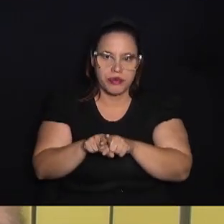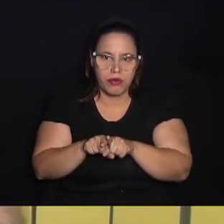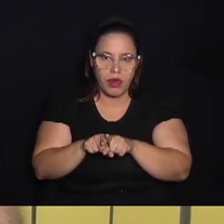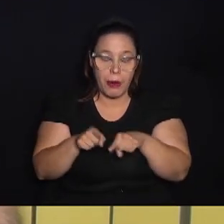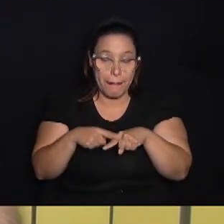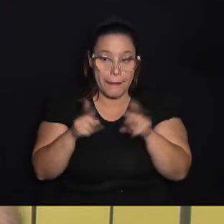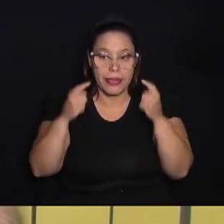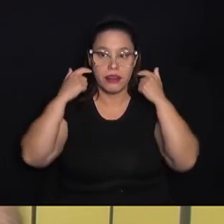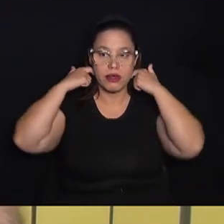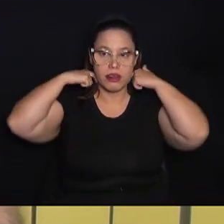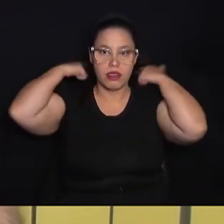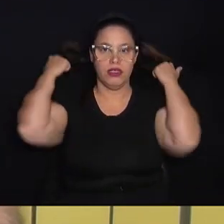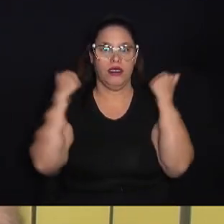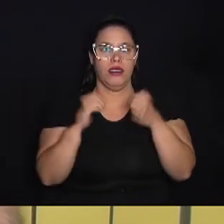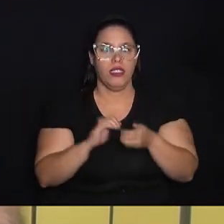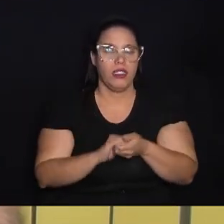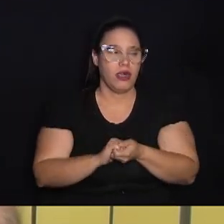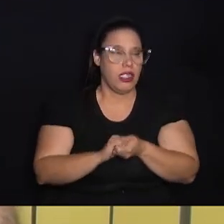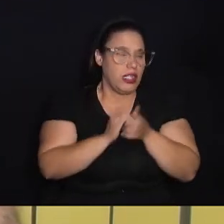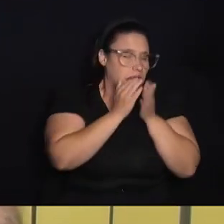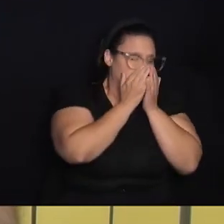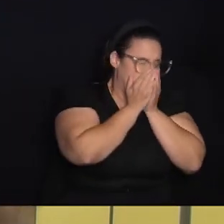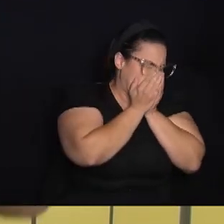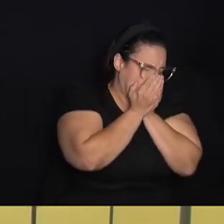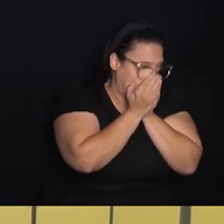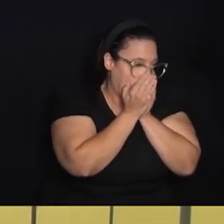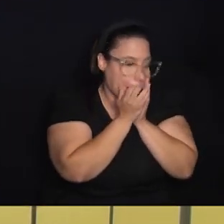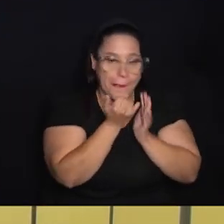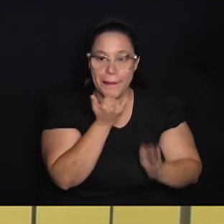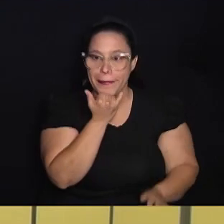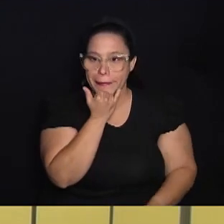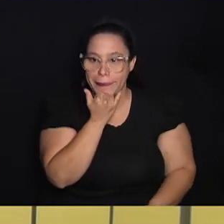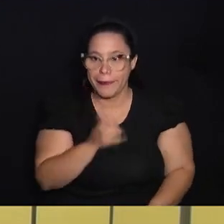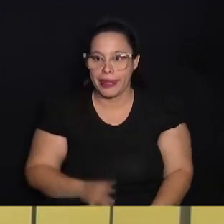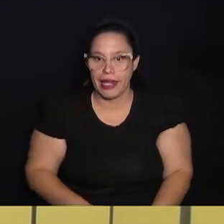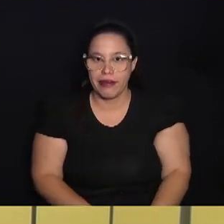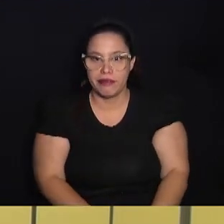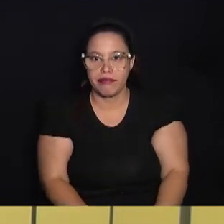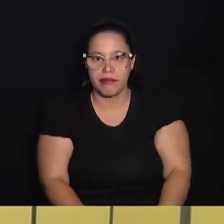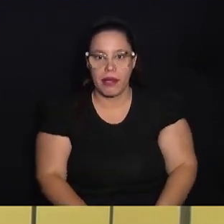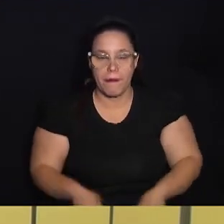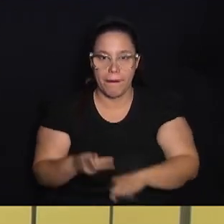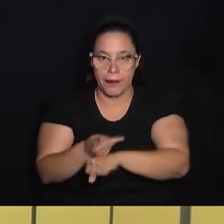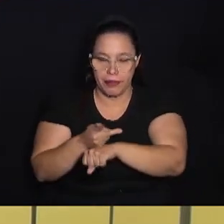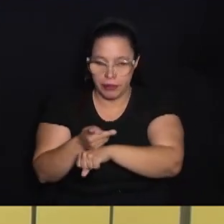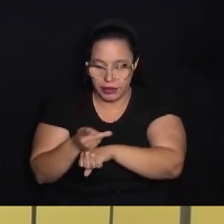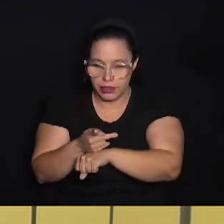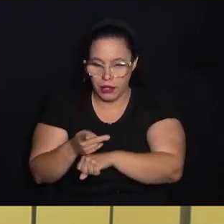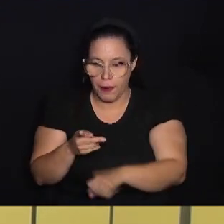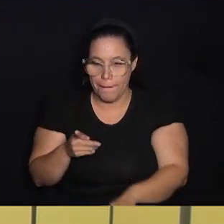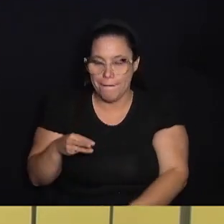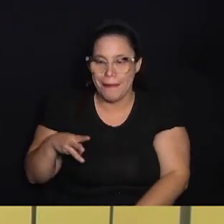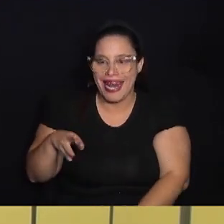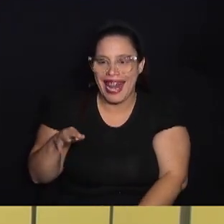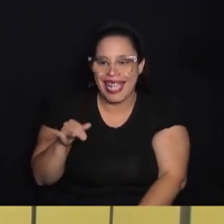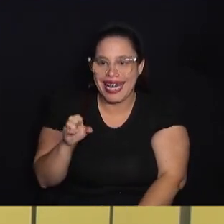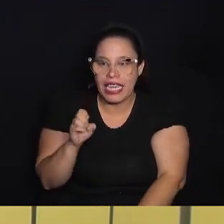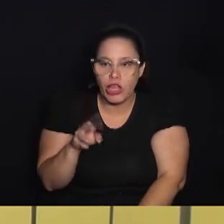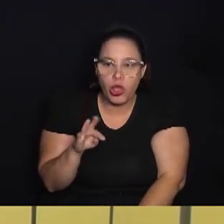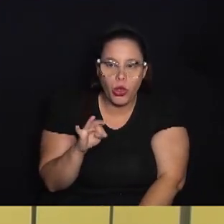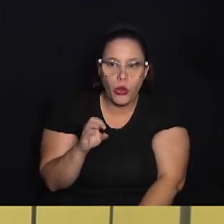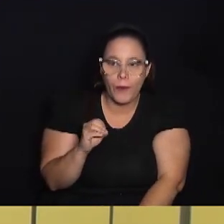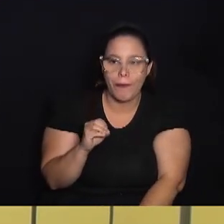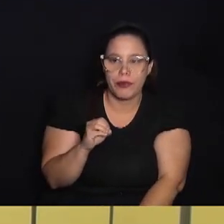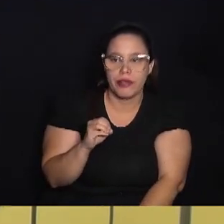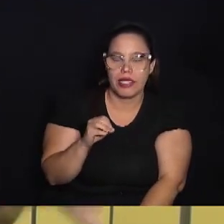quiser eu vi você em ittiba né alguma coisa não eu vou assim eu pesquiso principalmente milagreiro de cemitério que é o amor da minha vida eu vou atrás de